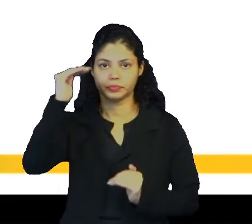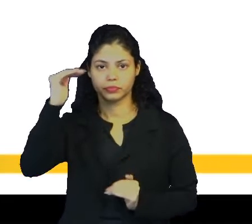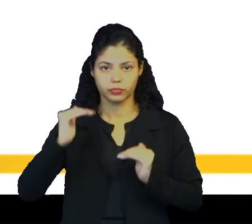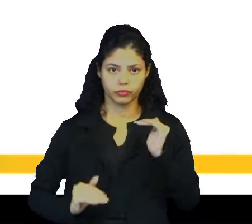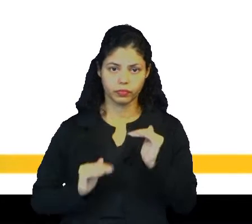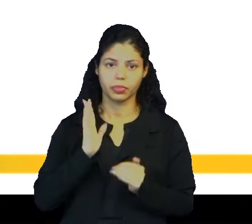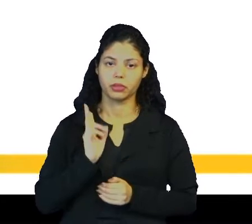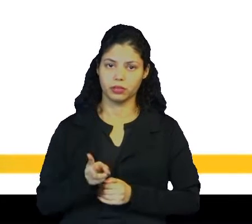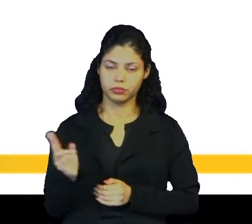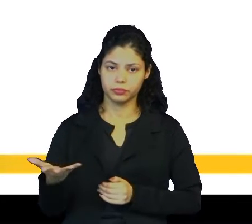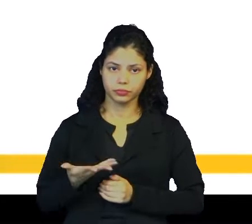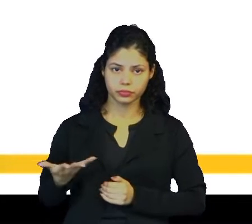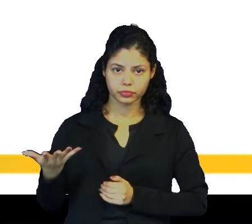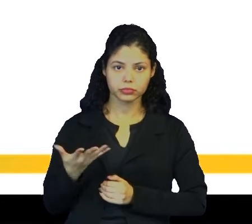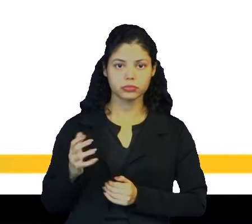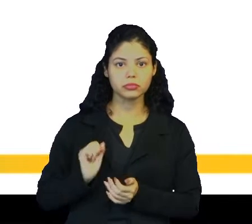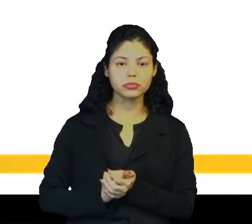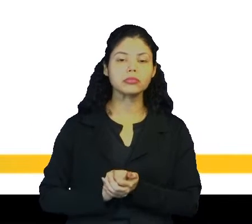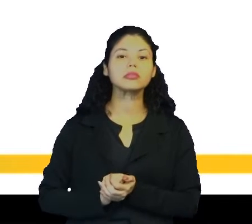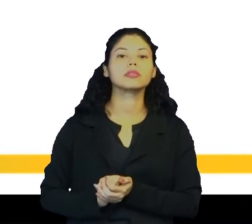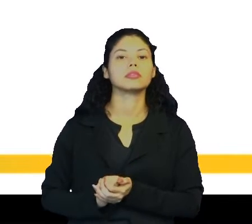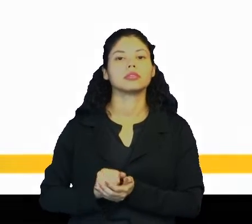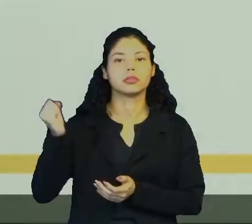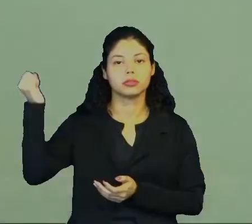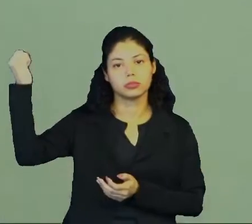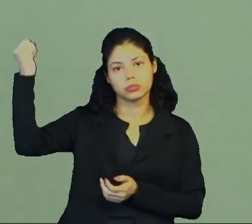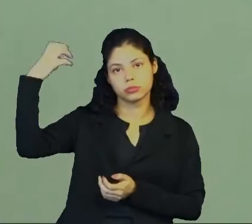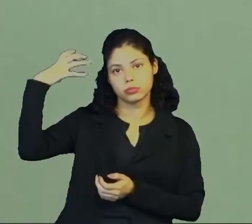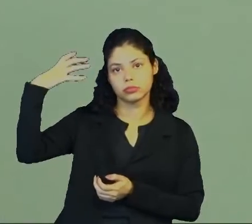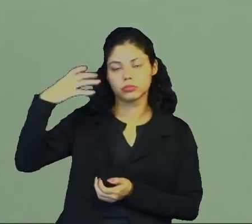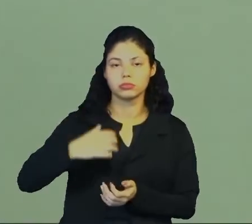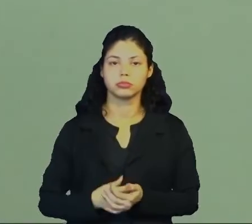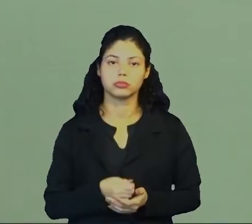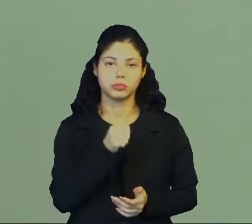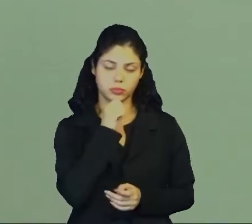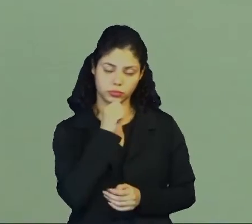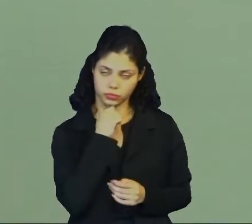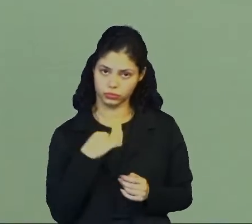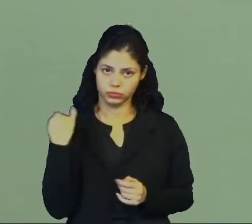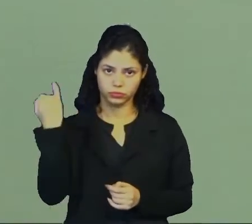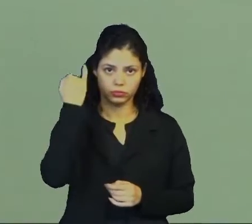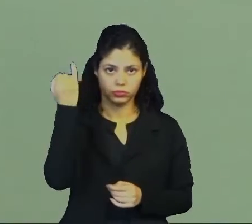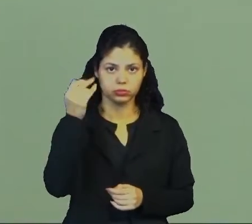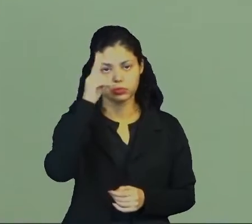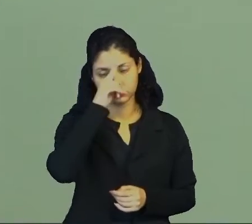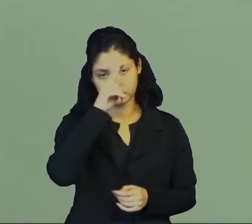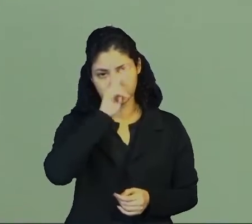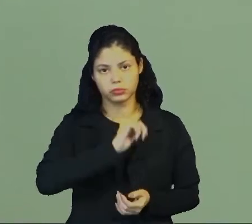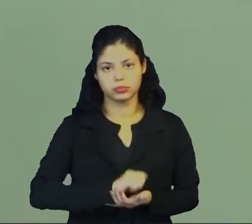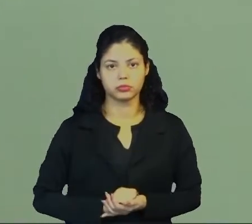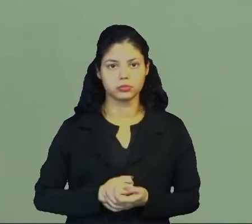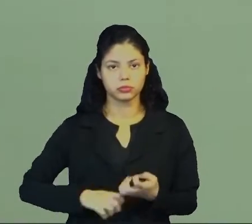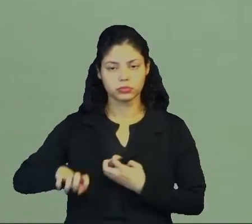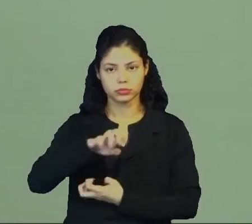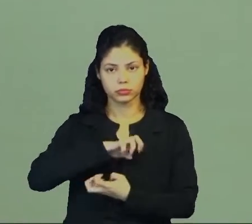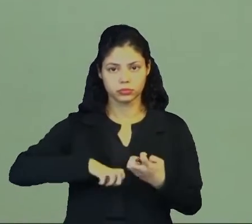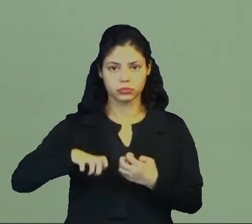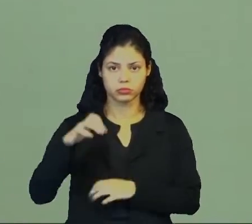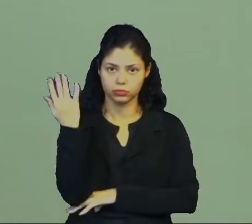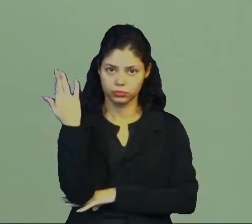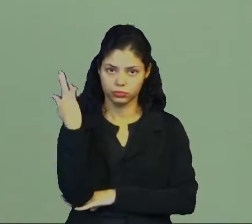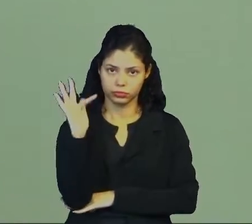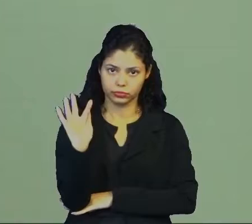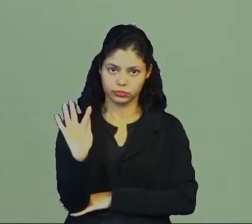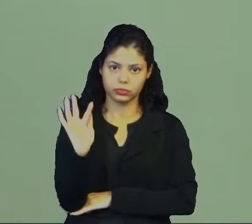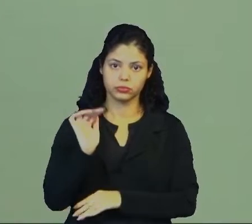baixos, eram baseados nos ideais do iluminismo. É importante perceber que depois da Revolução